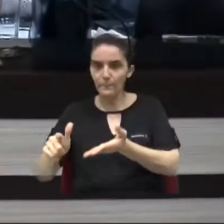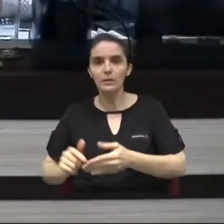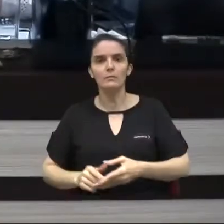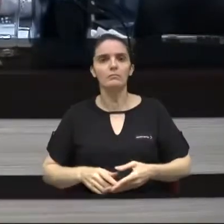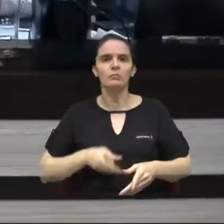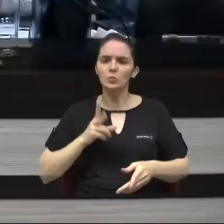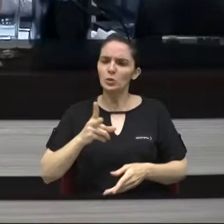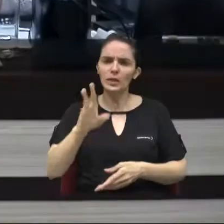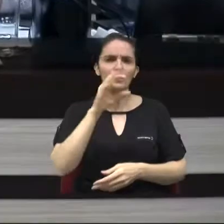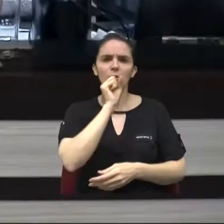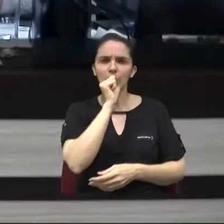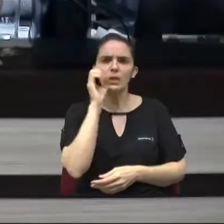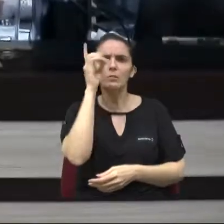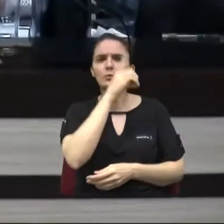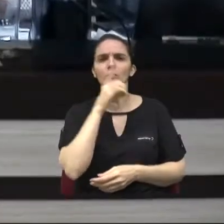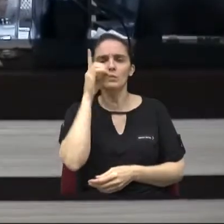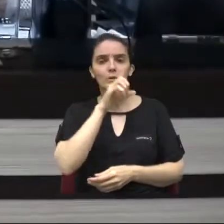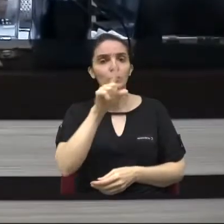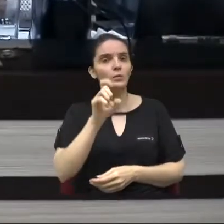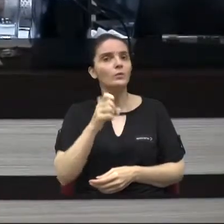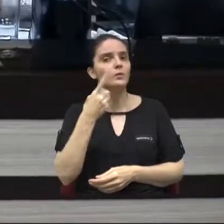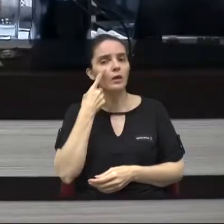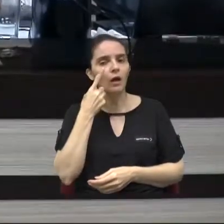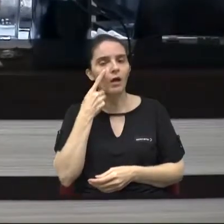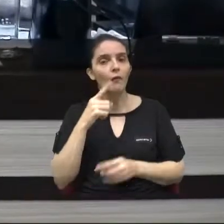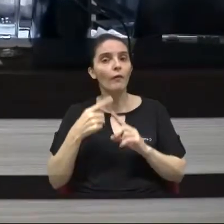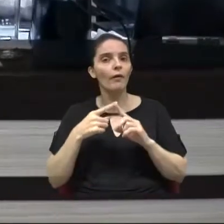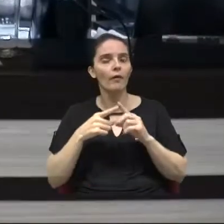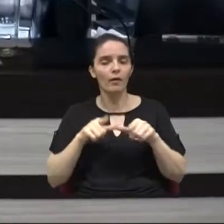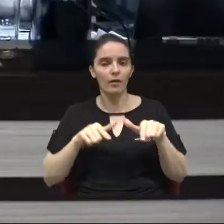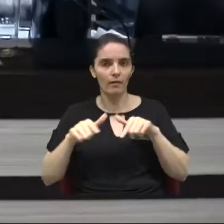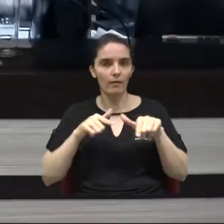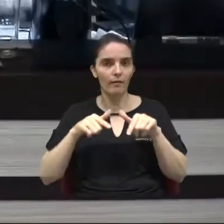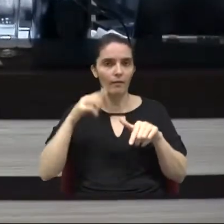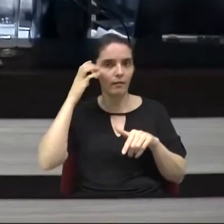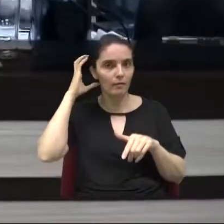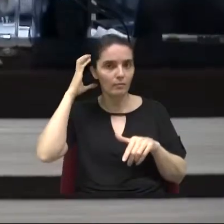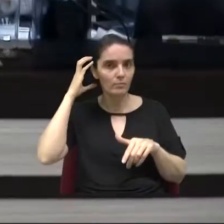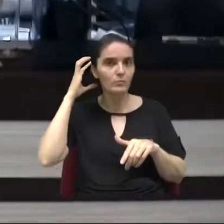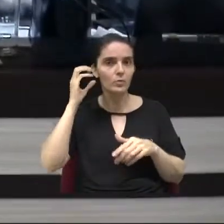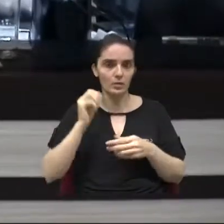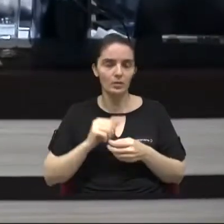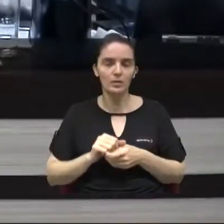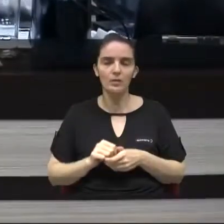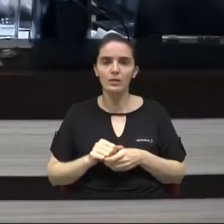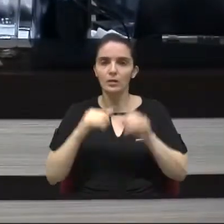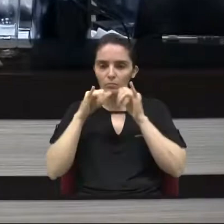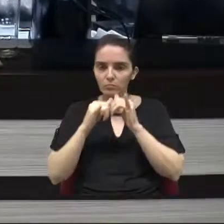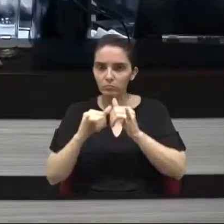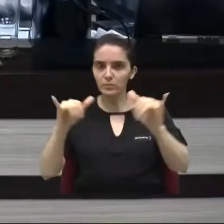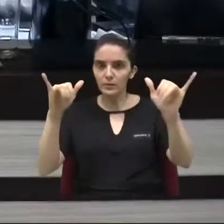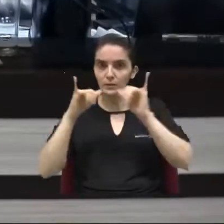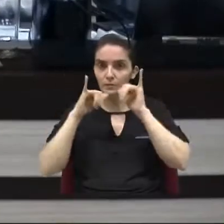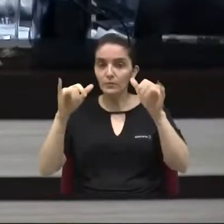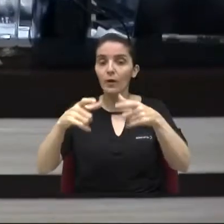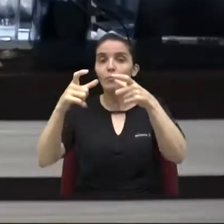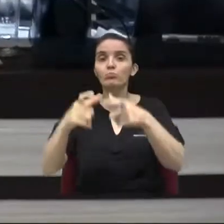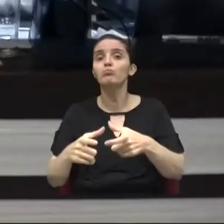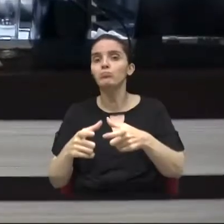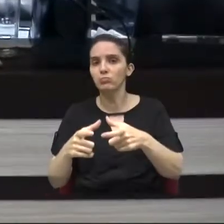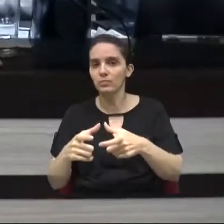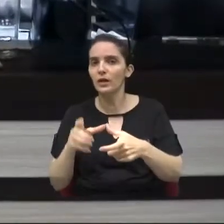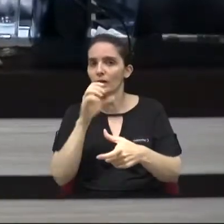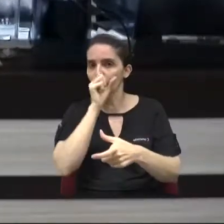semana. Isso aí eu falo porque eu trabalho numa emissora de rádio e é anunciado na emissora de rádio aonde vai ter o mutirão no